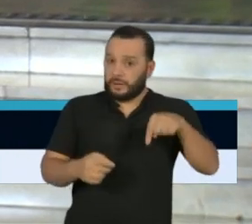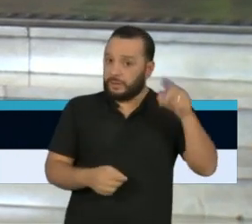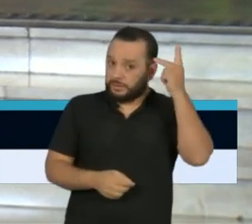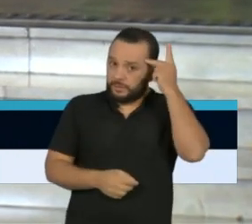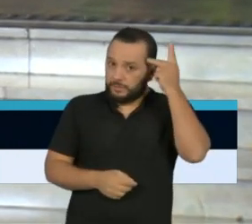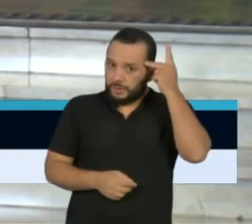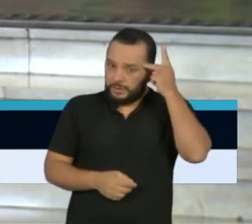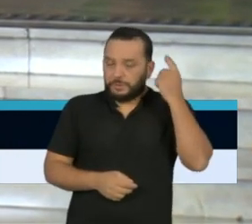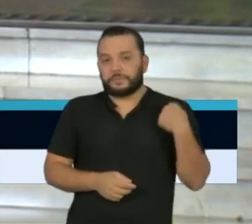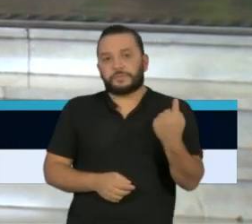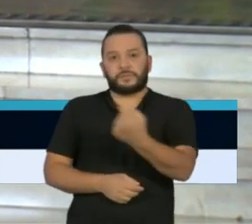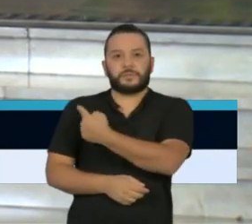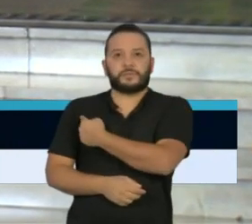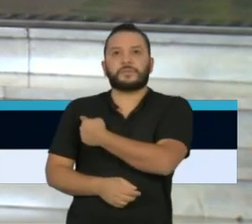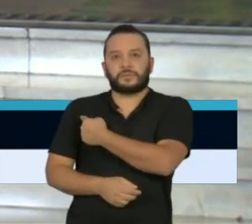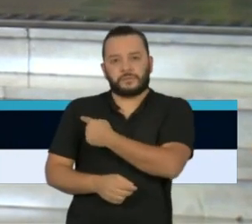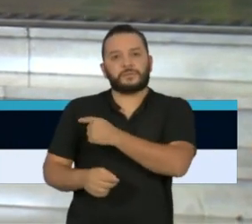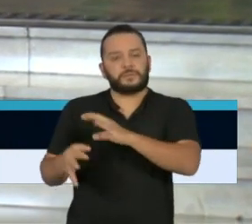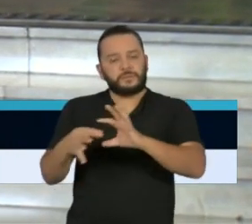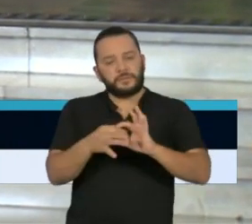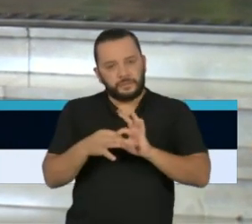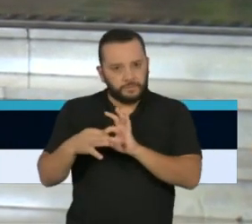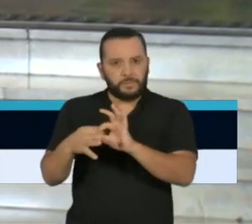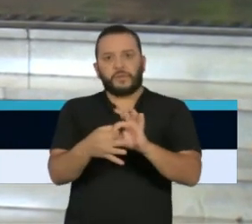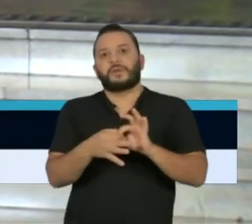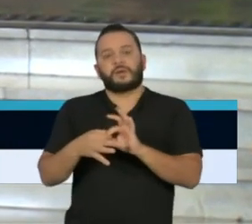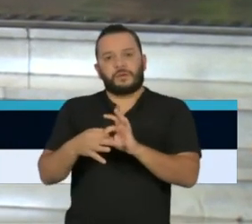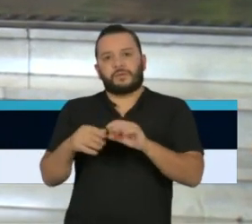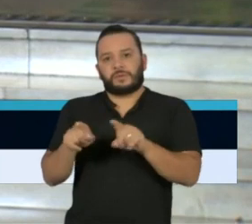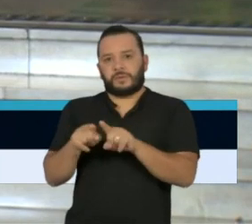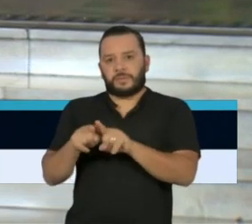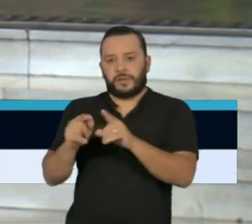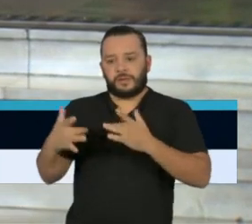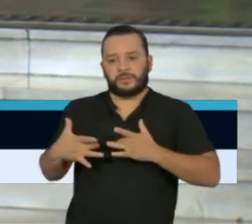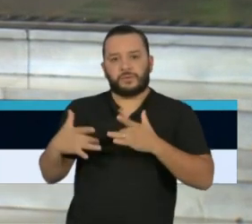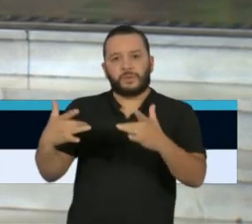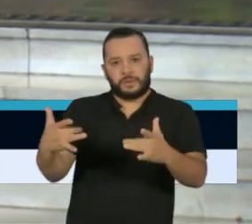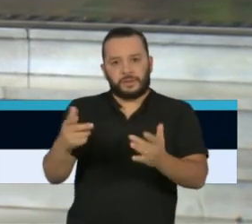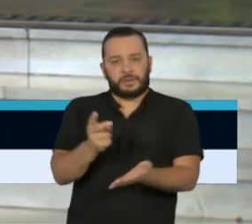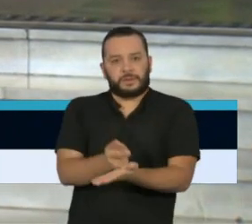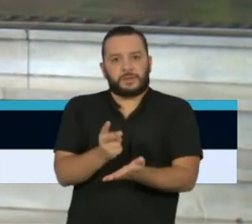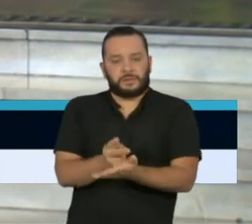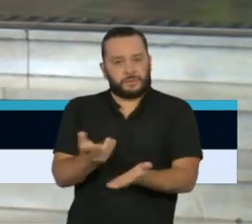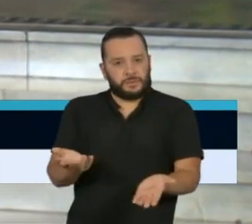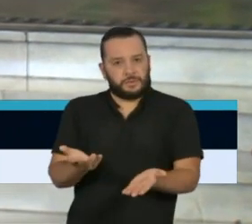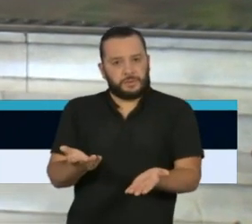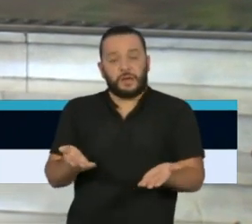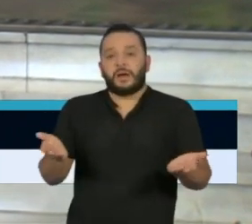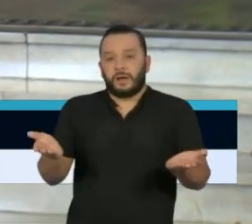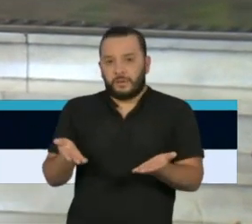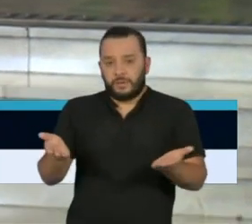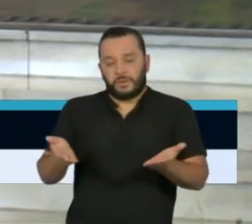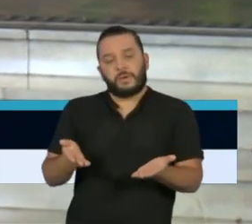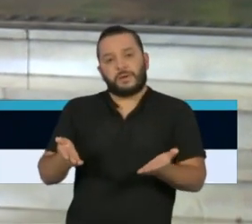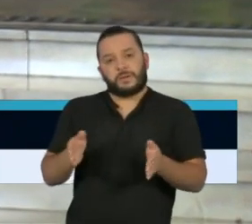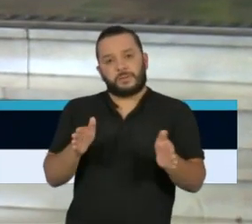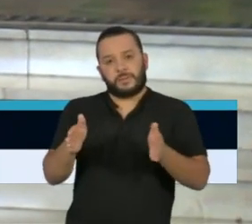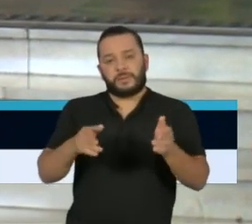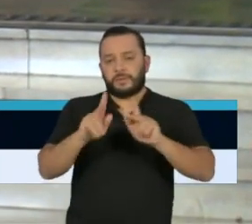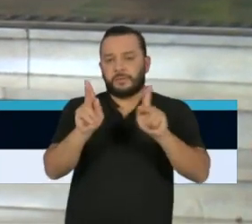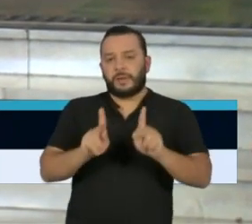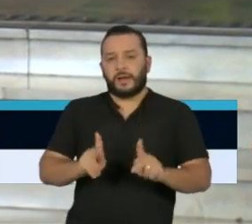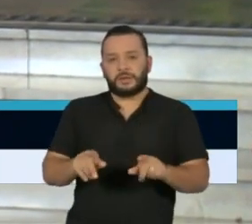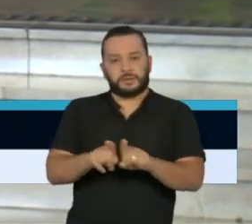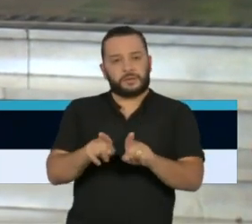nós pregamos união e solidariedade. E também um momento de paz,